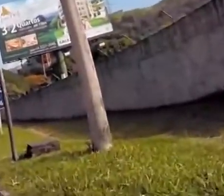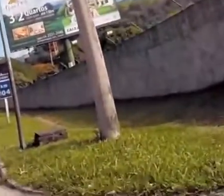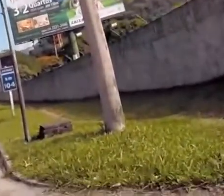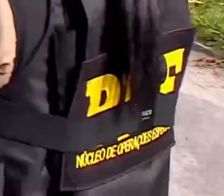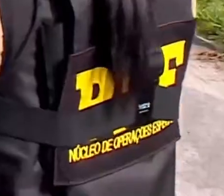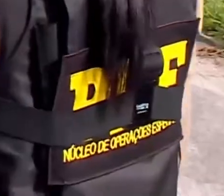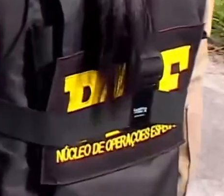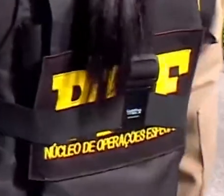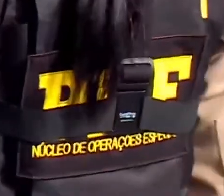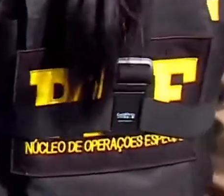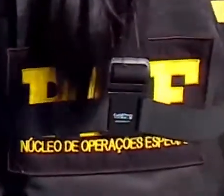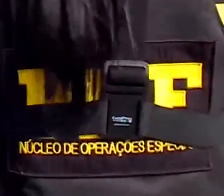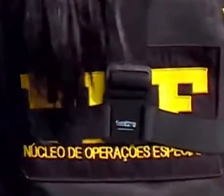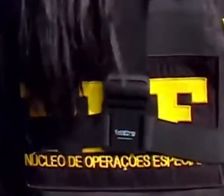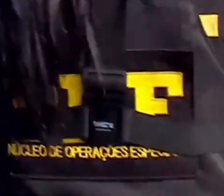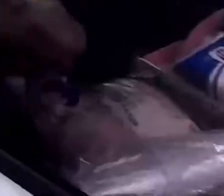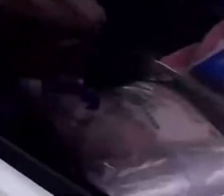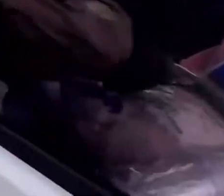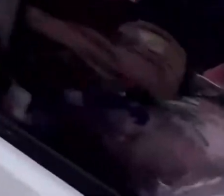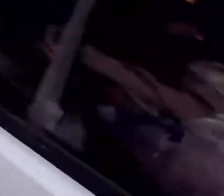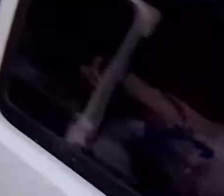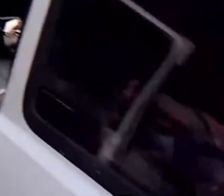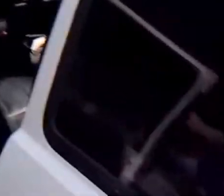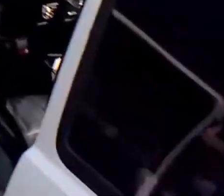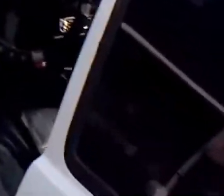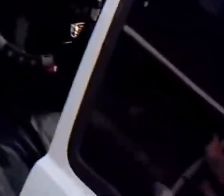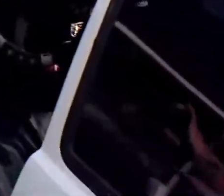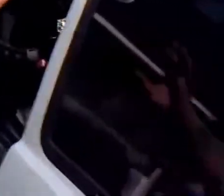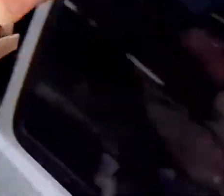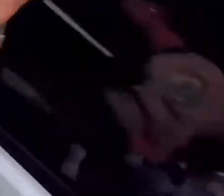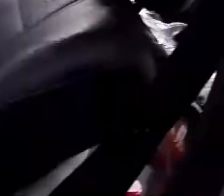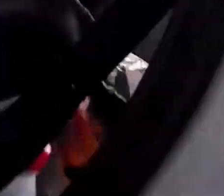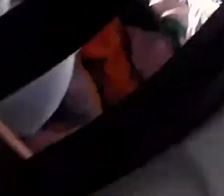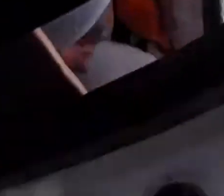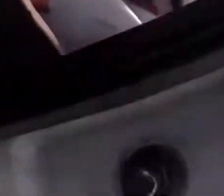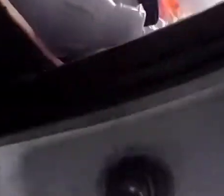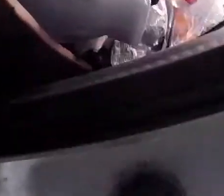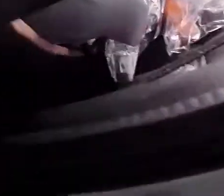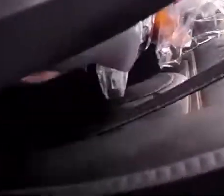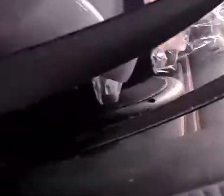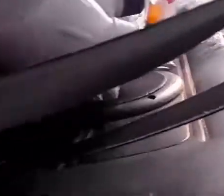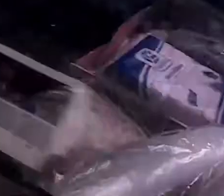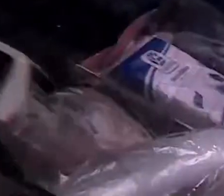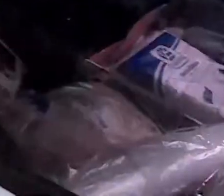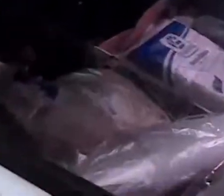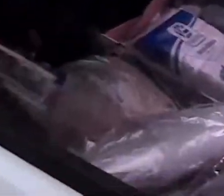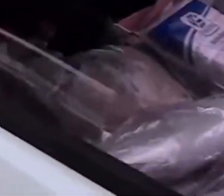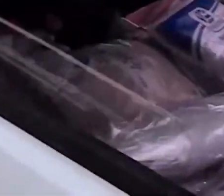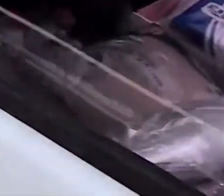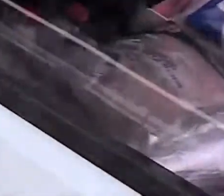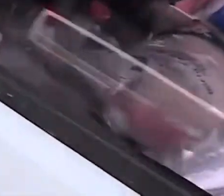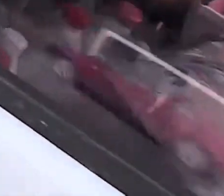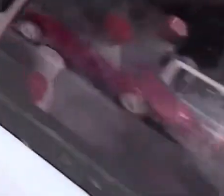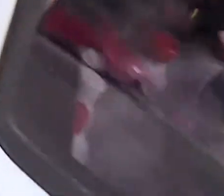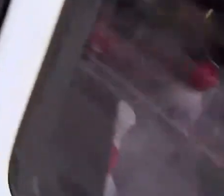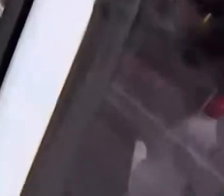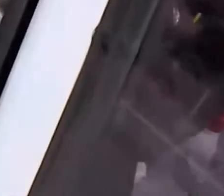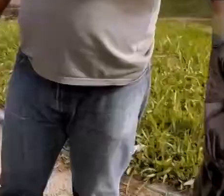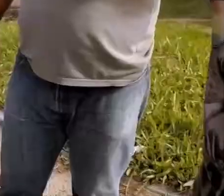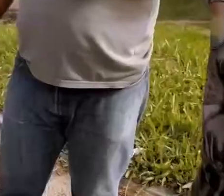Bom dia, você pode descer, por favor? A gente tem uma fiscalização aqui com o cão e a gente vai passar o cachorro no seu